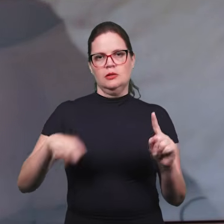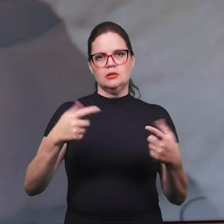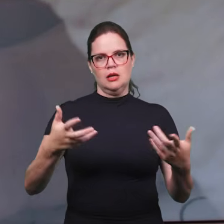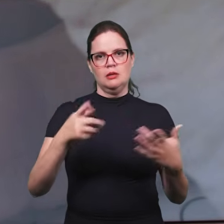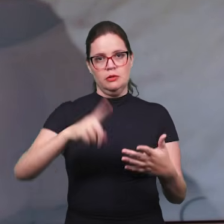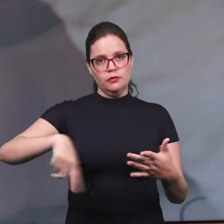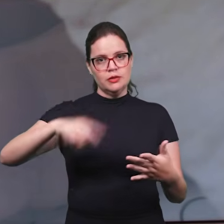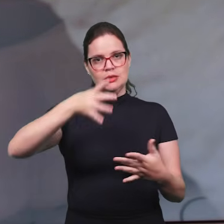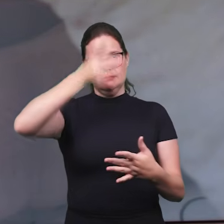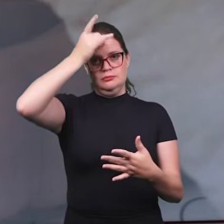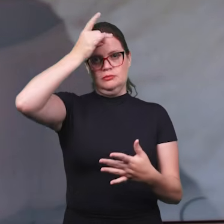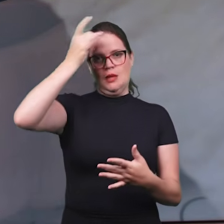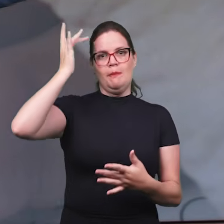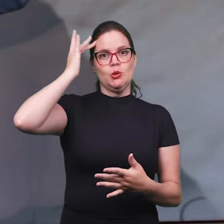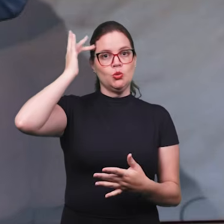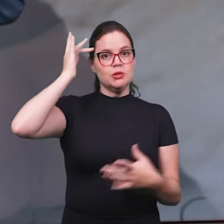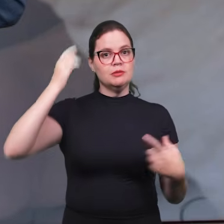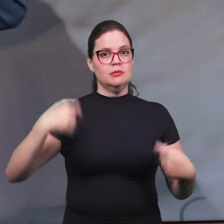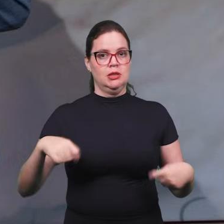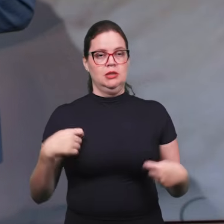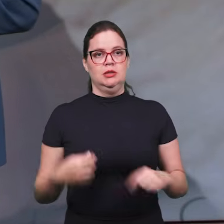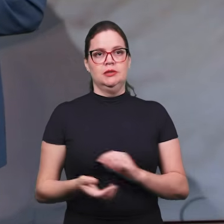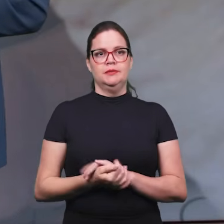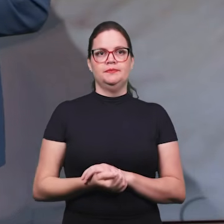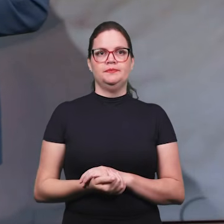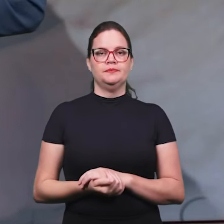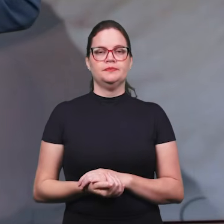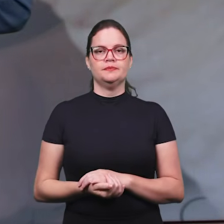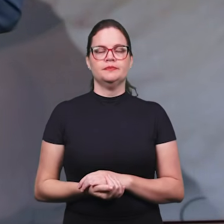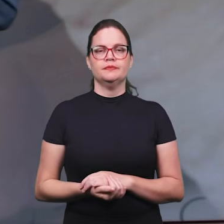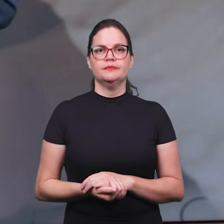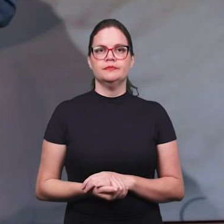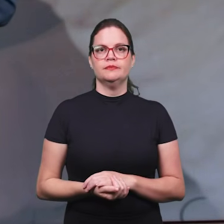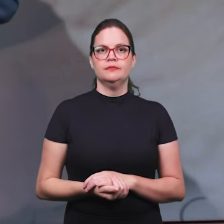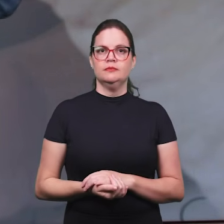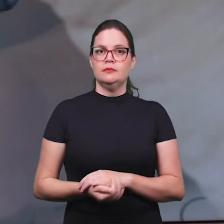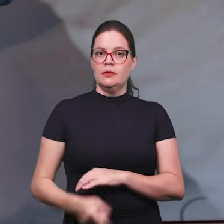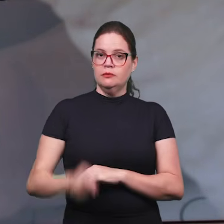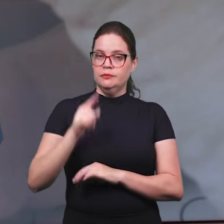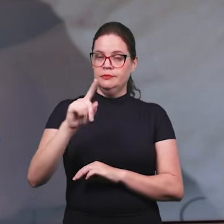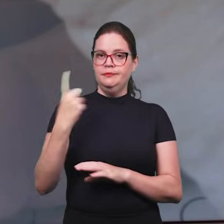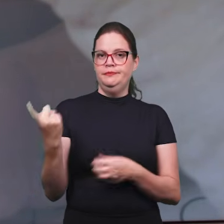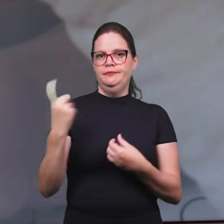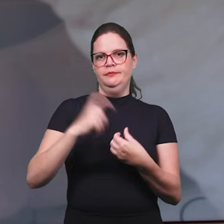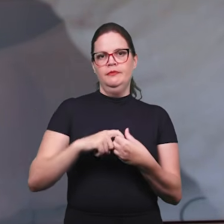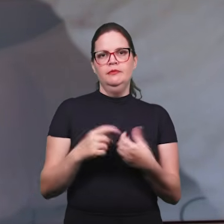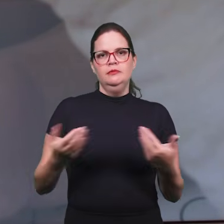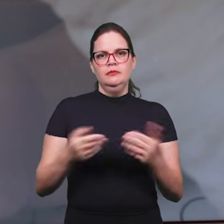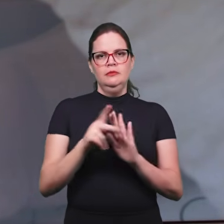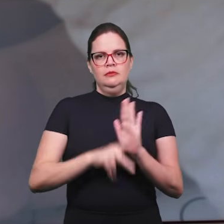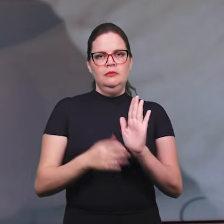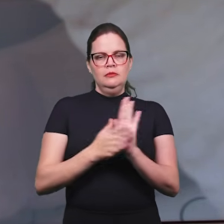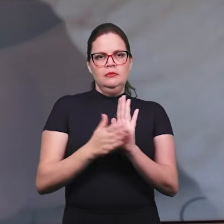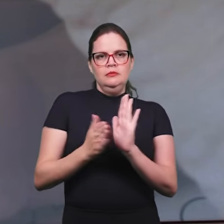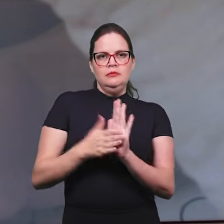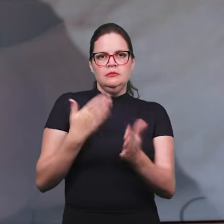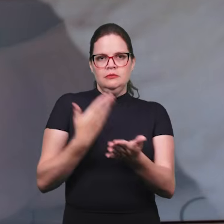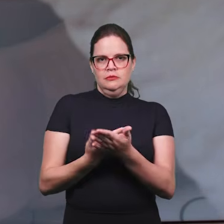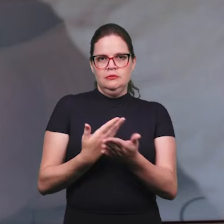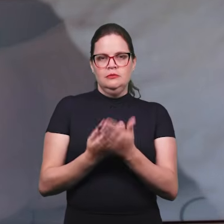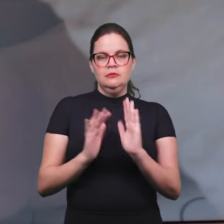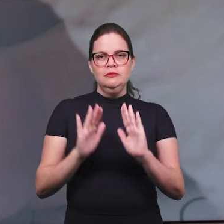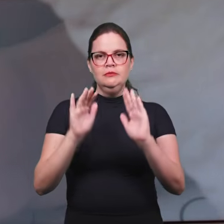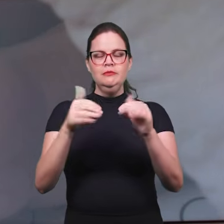que você tenha como mentalidade. Então, focar na constância. Você que está retomando o projeto